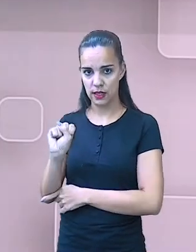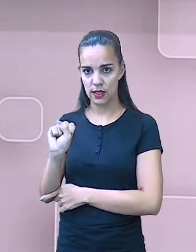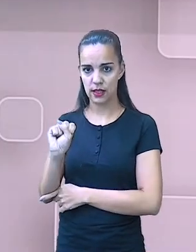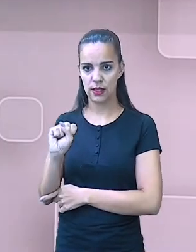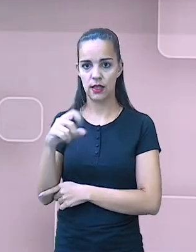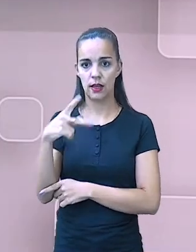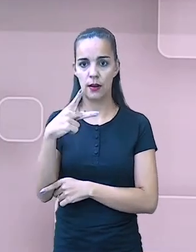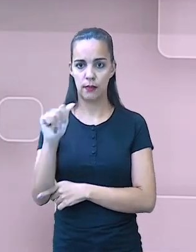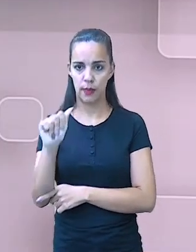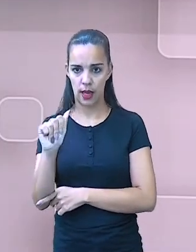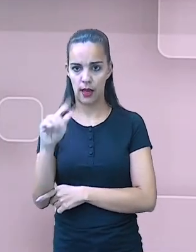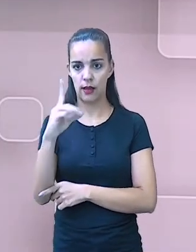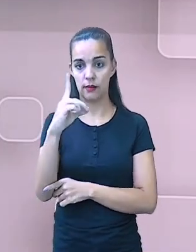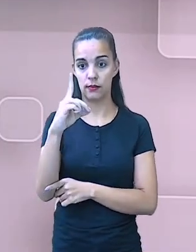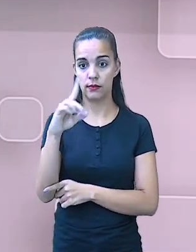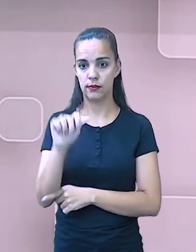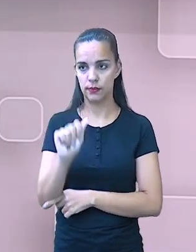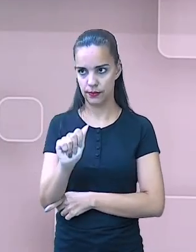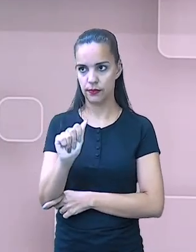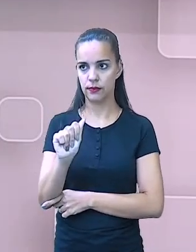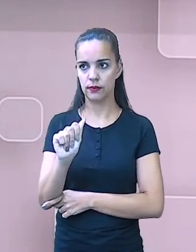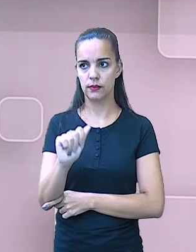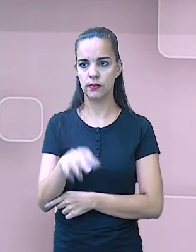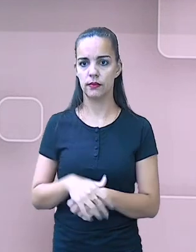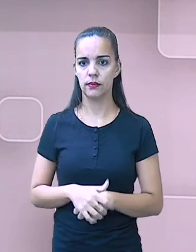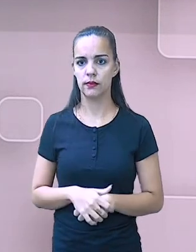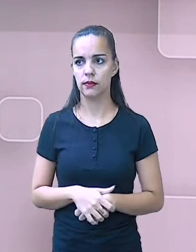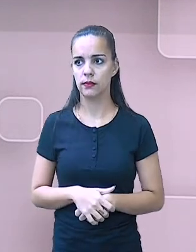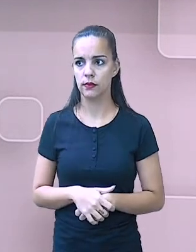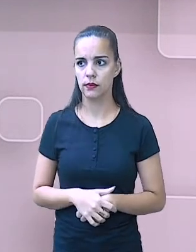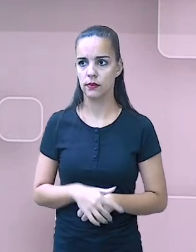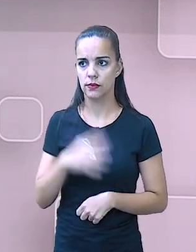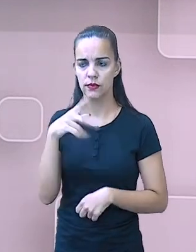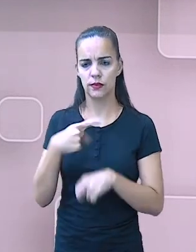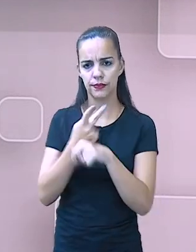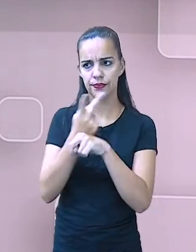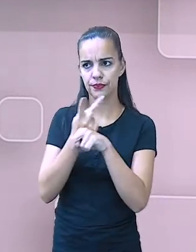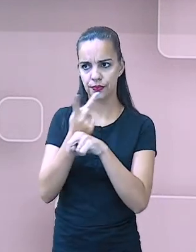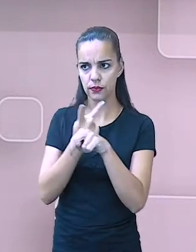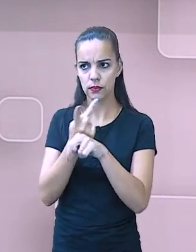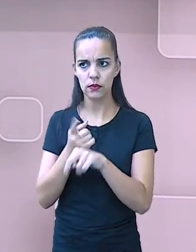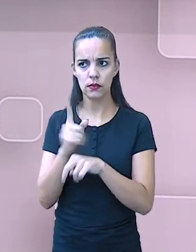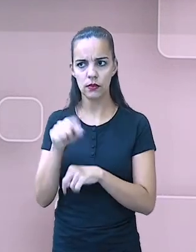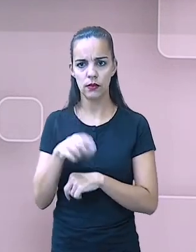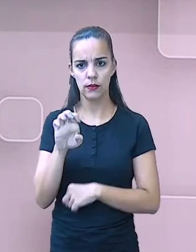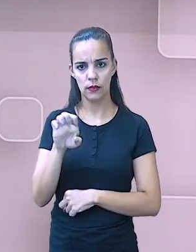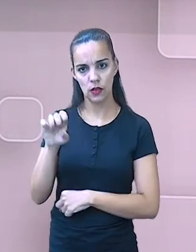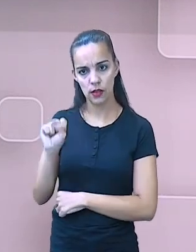Espada. Então aqui nós precisamos procurar quantas sílabas? Vamos comigo?